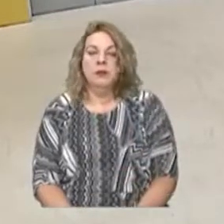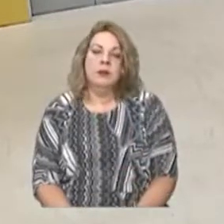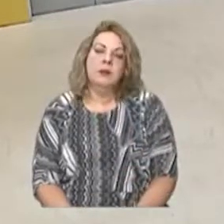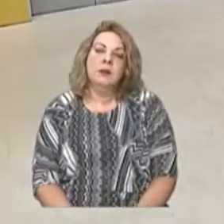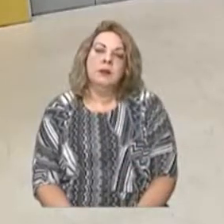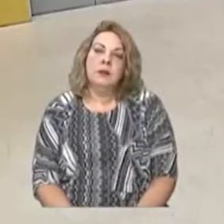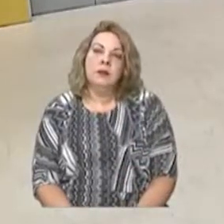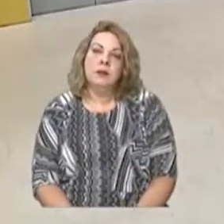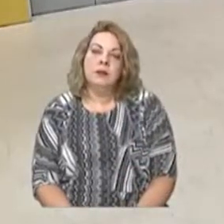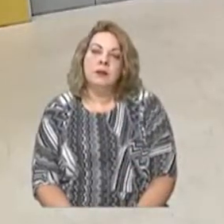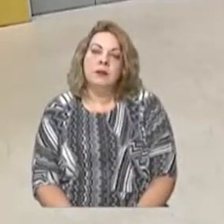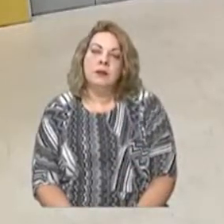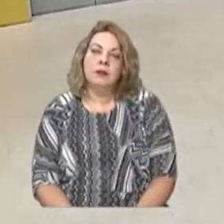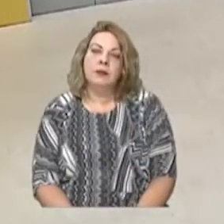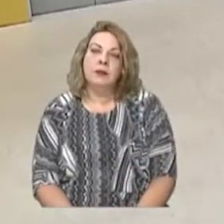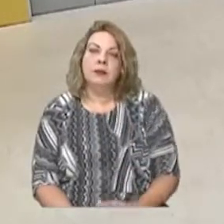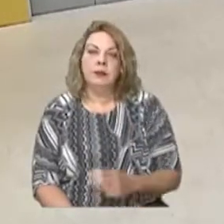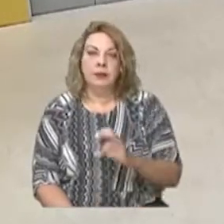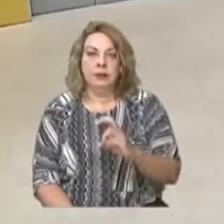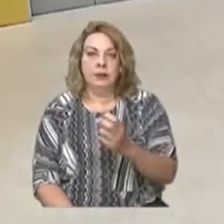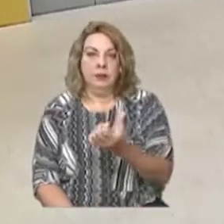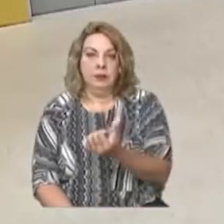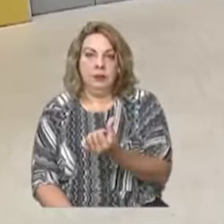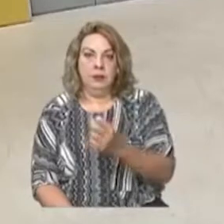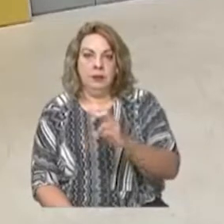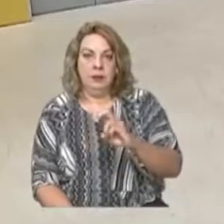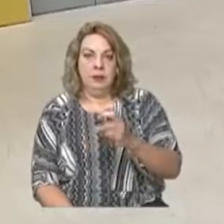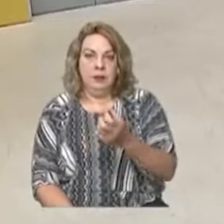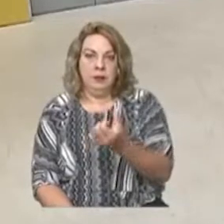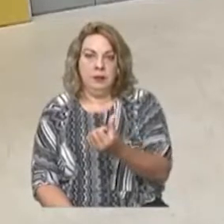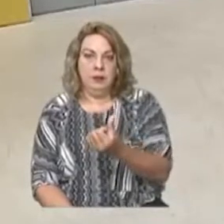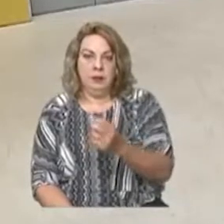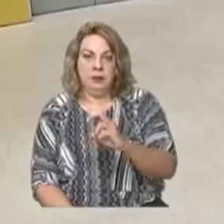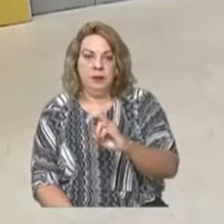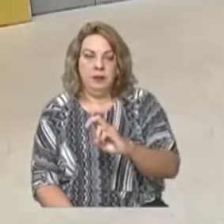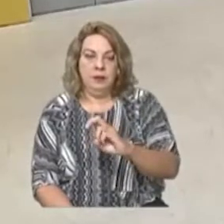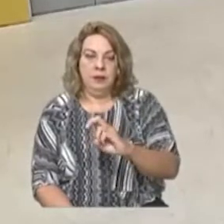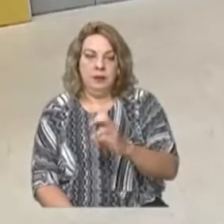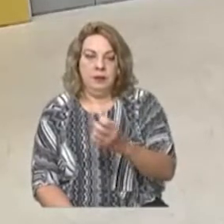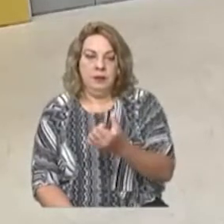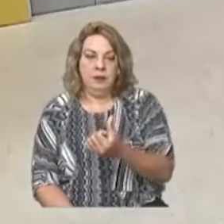Vamos lá, vamos lá. 56, 56.